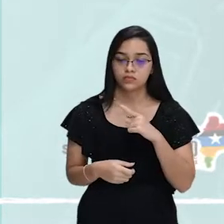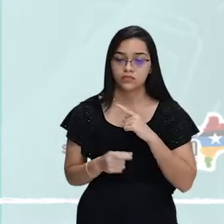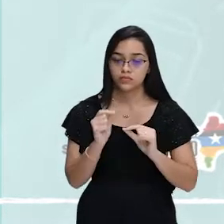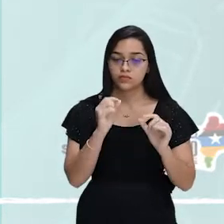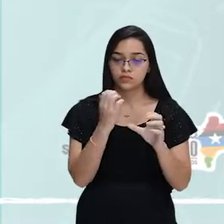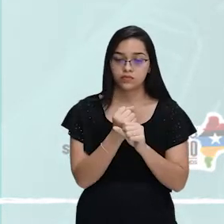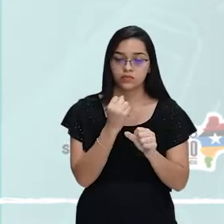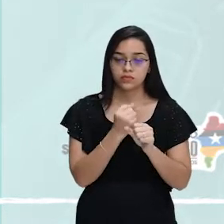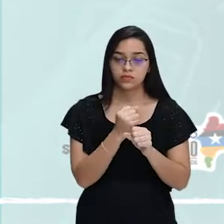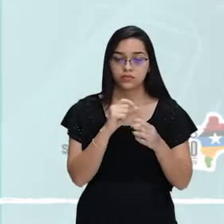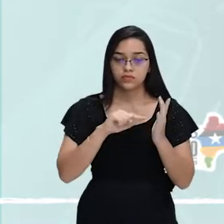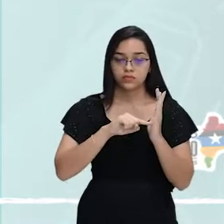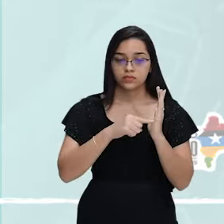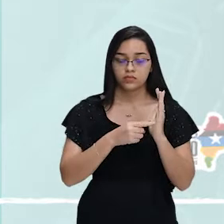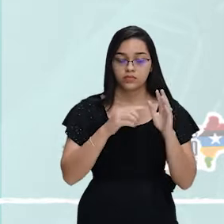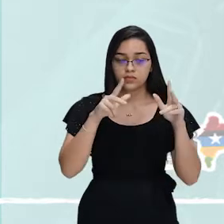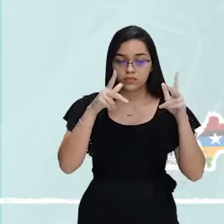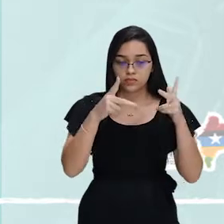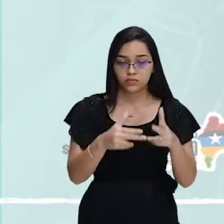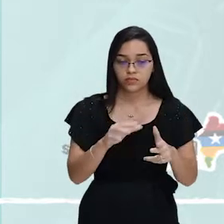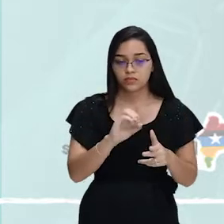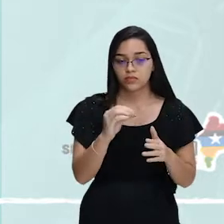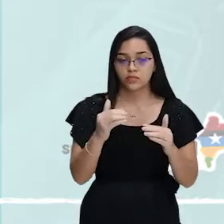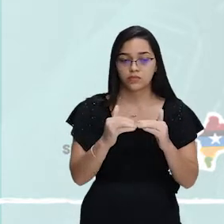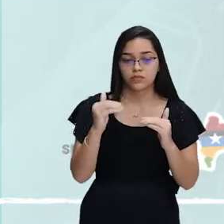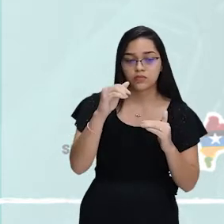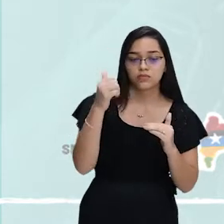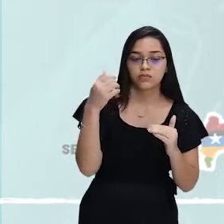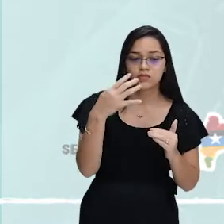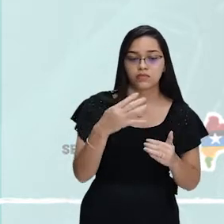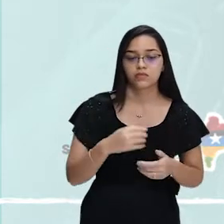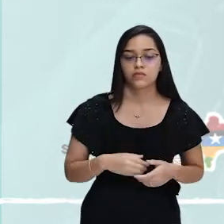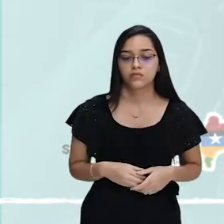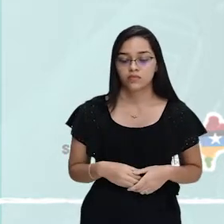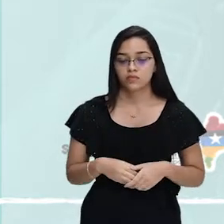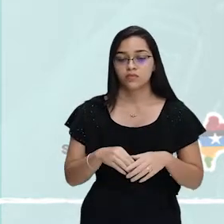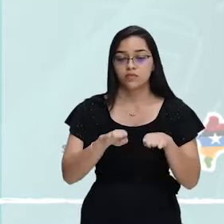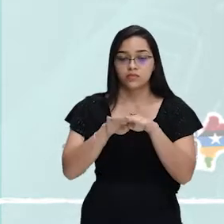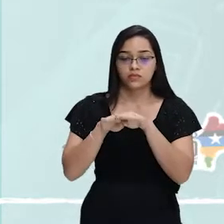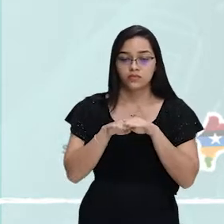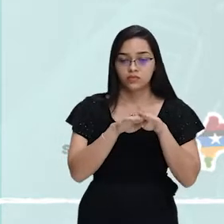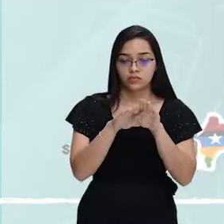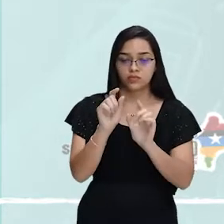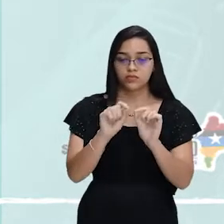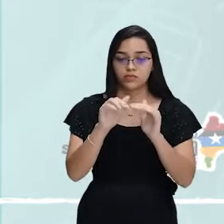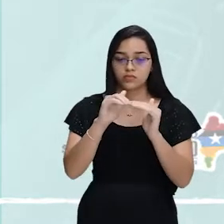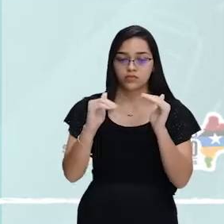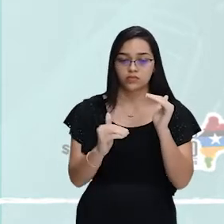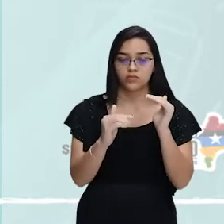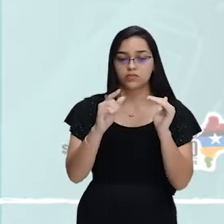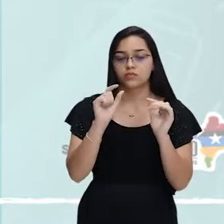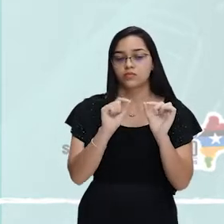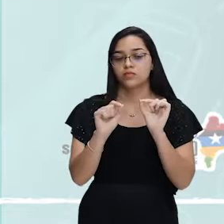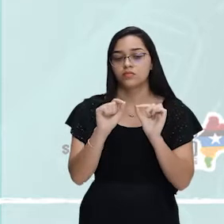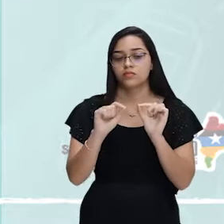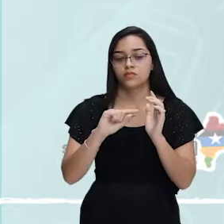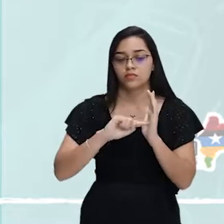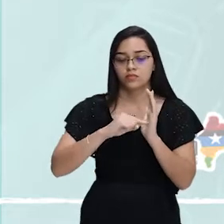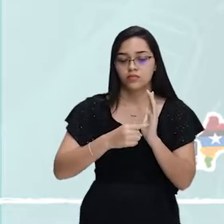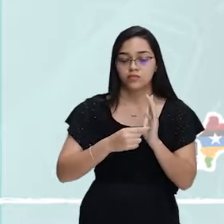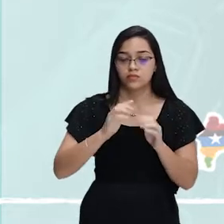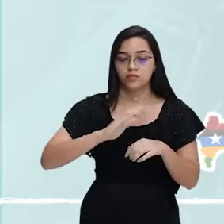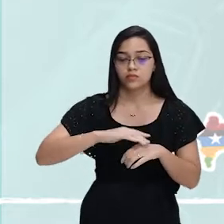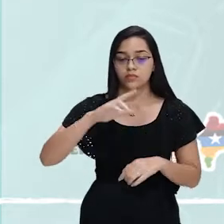deveria obter média aritmética na pontuação igual ou superior a 14. Em caso de empate